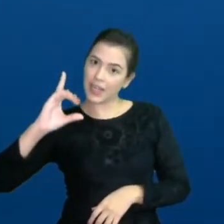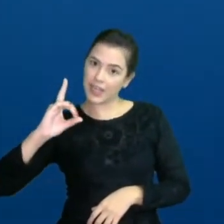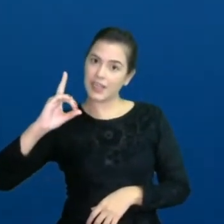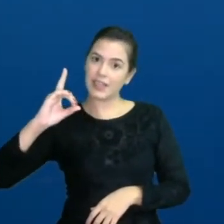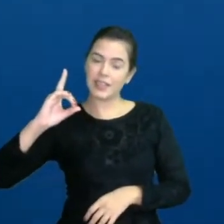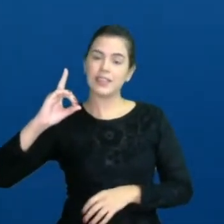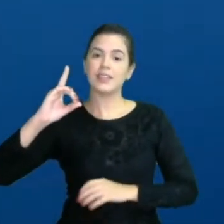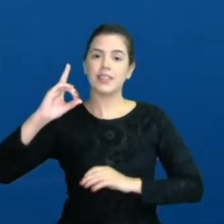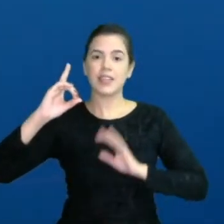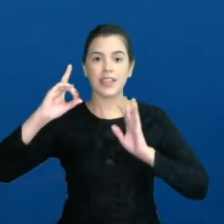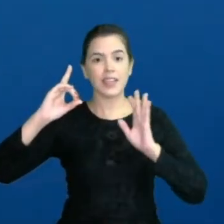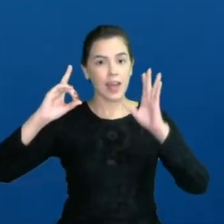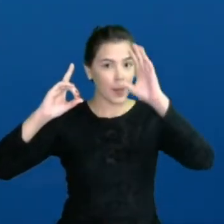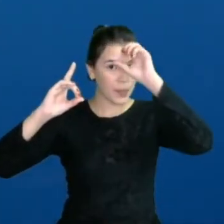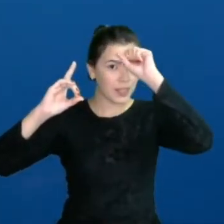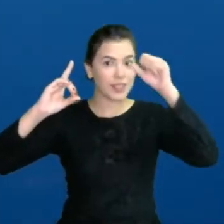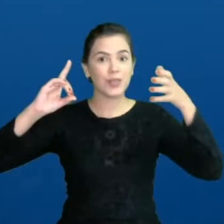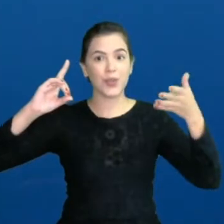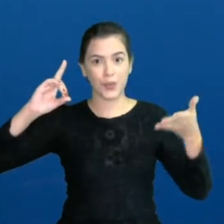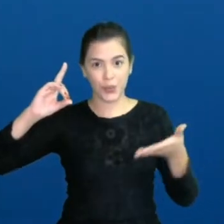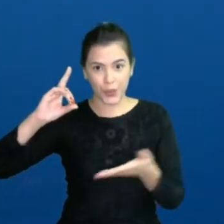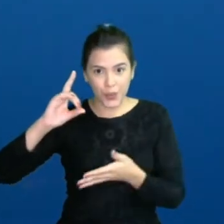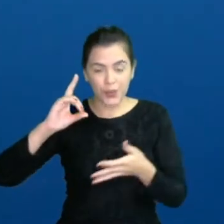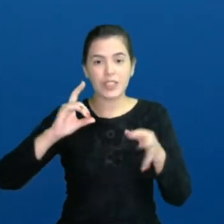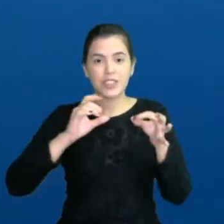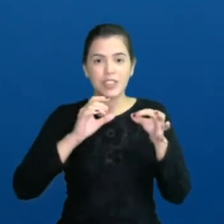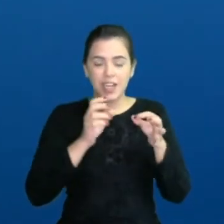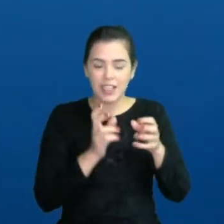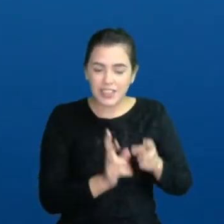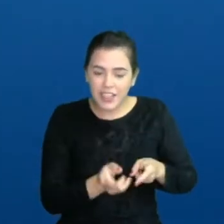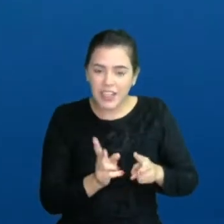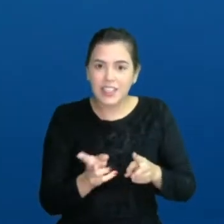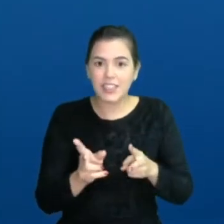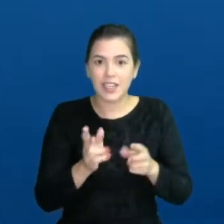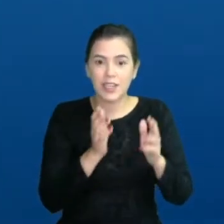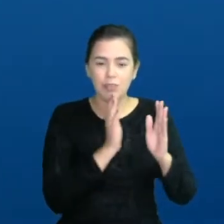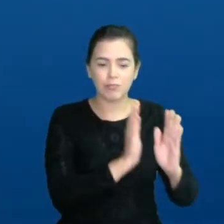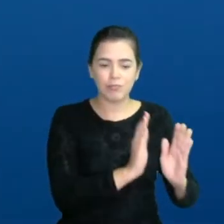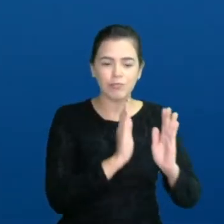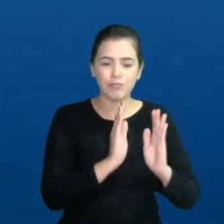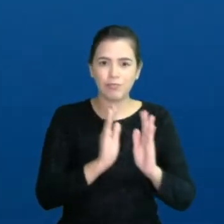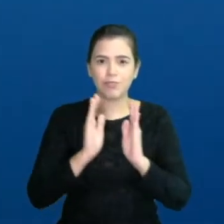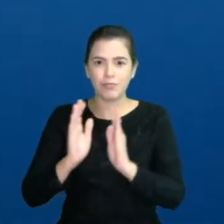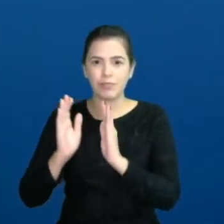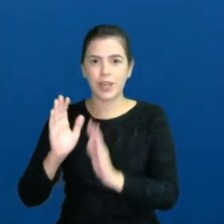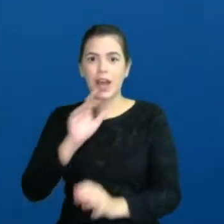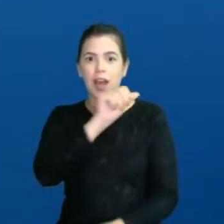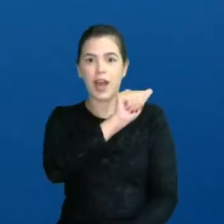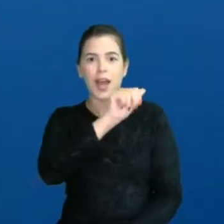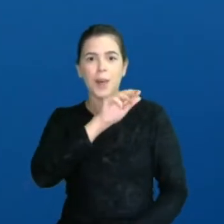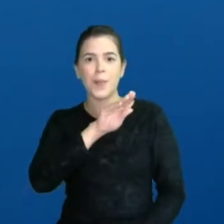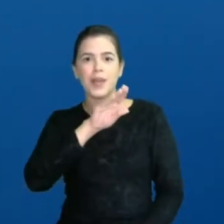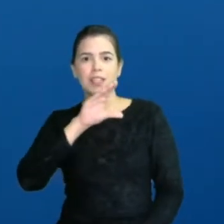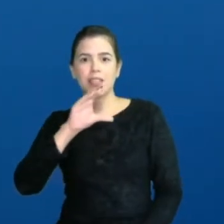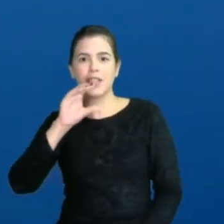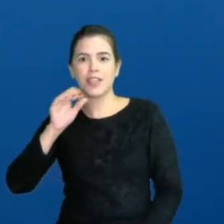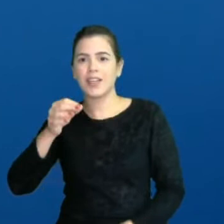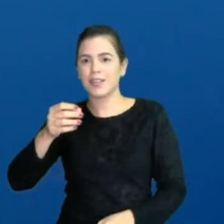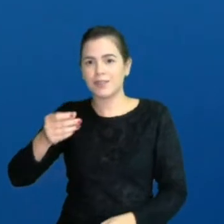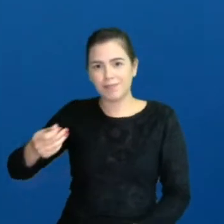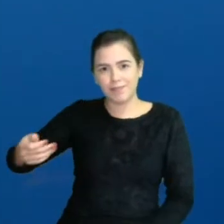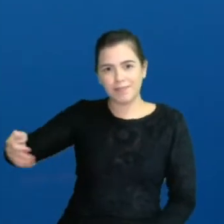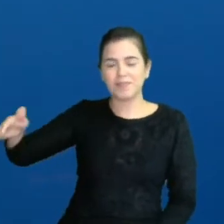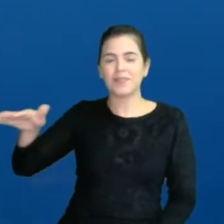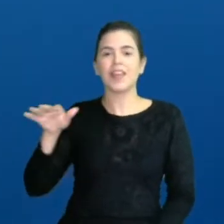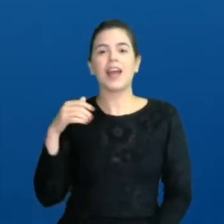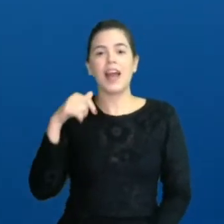D, que a gente está aprendendo hoje. A gente está seguindo aquela ordem que a gente aprendeu, que é a ordem alfabética. Aqui eu tenho a